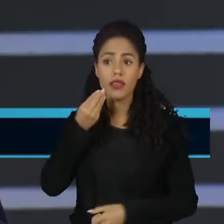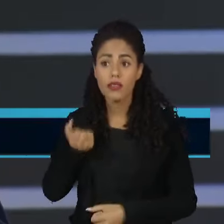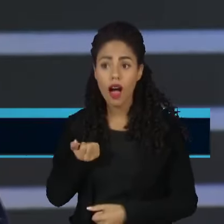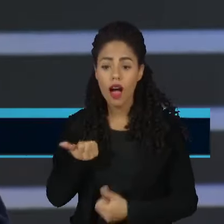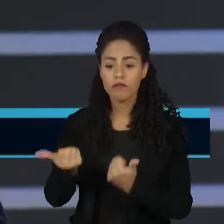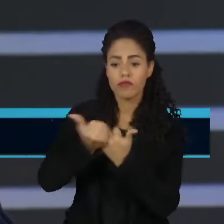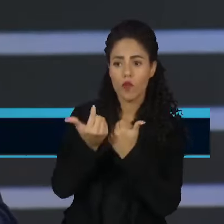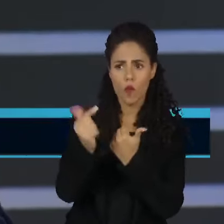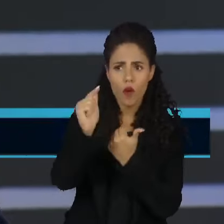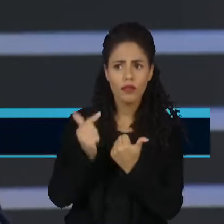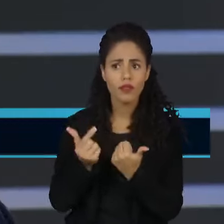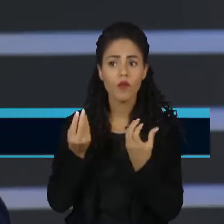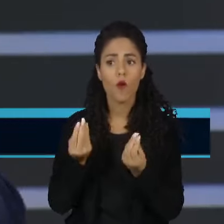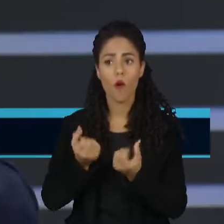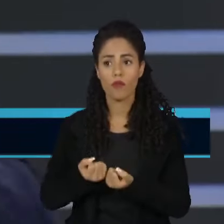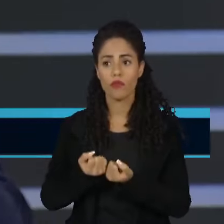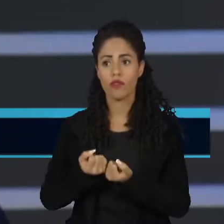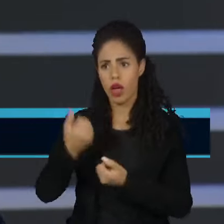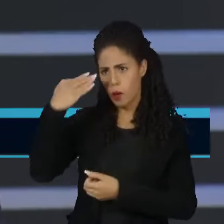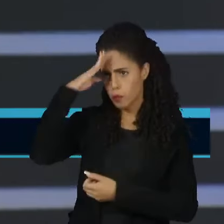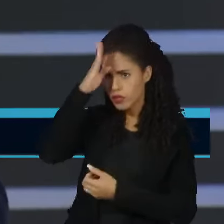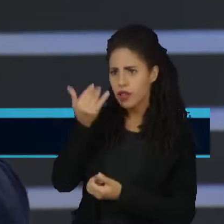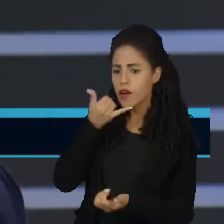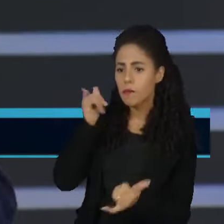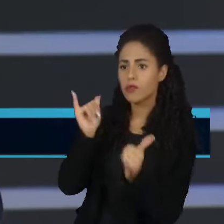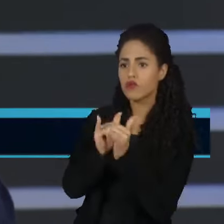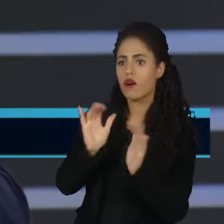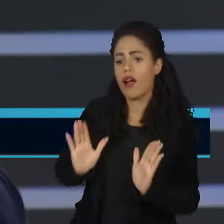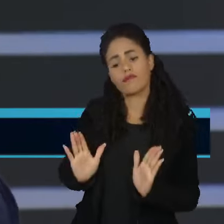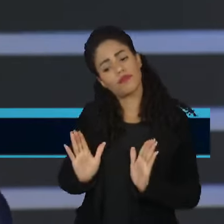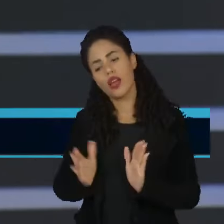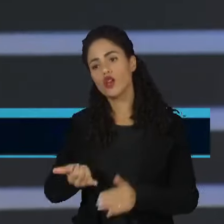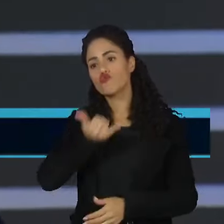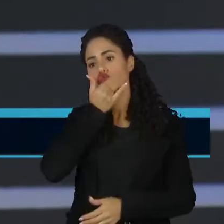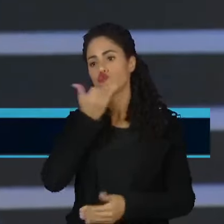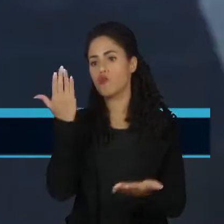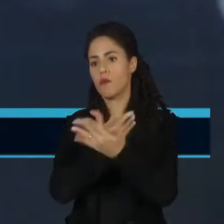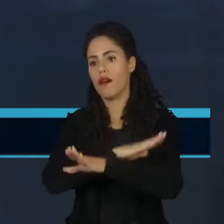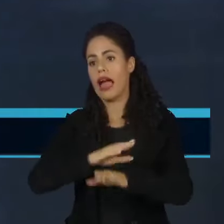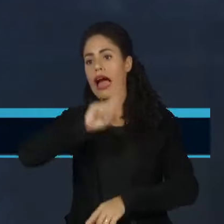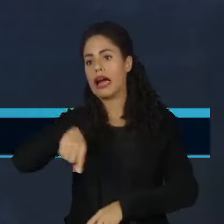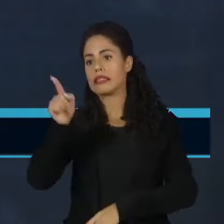a nova mesa diretora, anistia de Jair Bolsonaro. Aí é o fim, aí é melhor fechar as portas e acabar o Brasil.